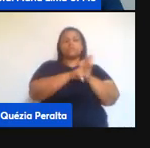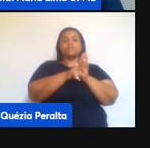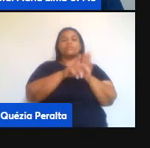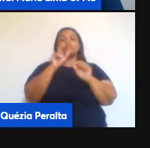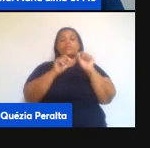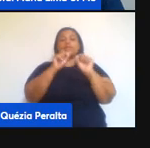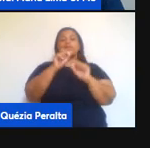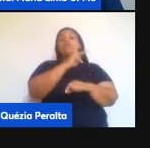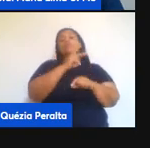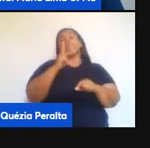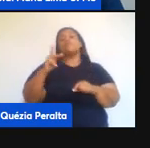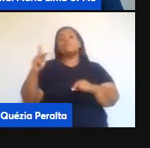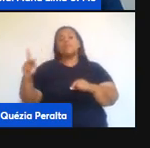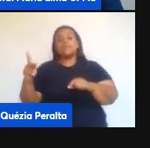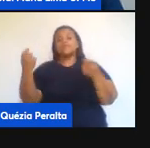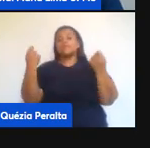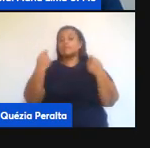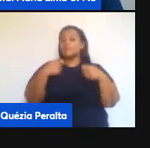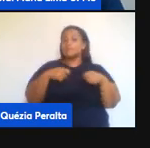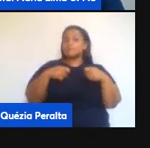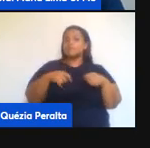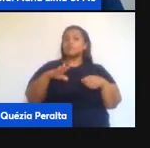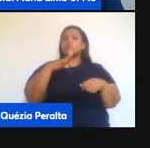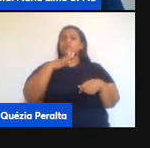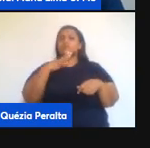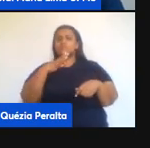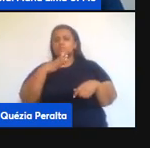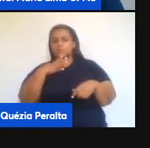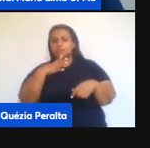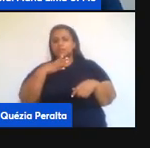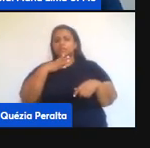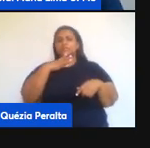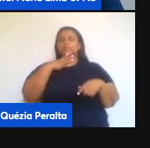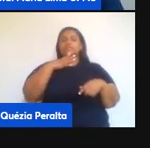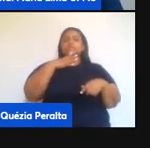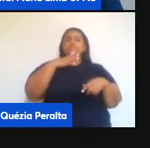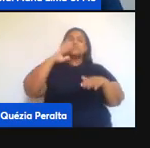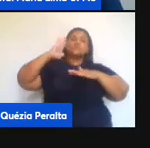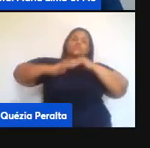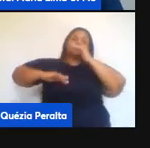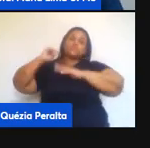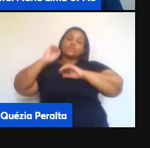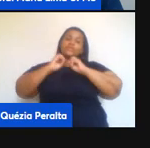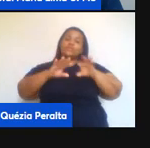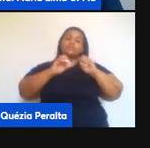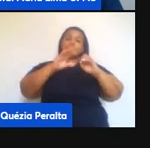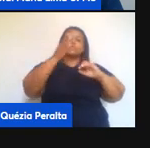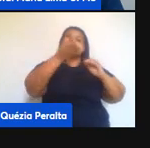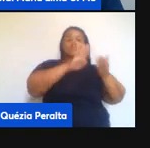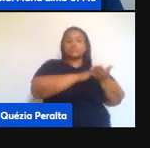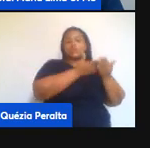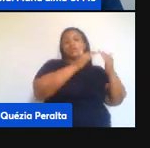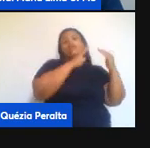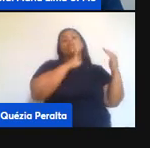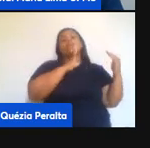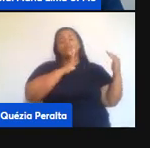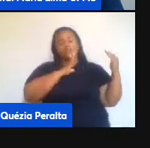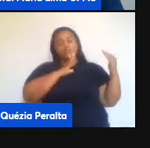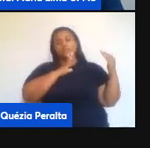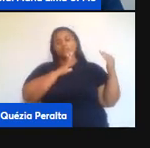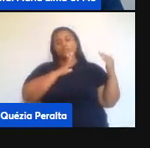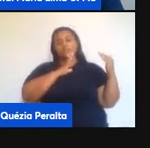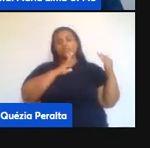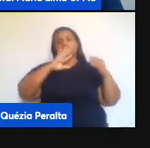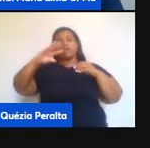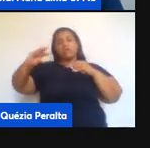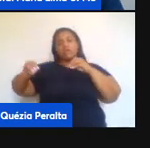nós falarmos sobre saberes que os sujeitos que cuidam da gestão da escola já possuem, né? Ou se a gente pode abordar o PPP